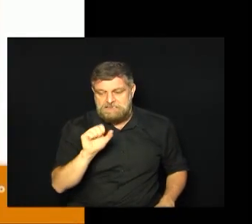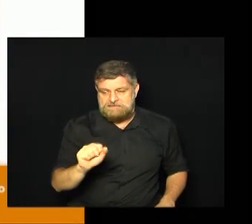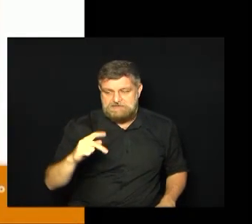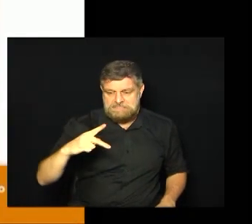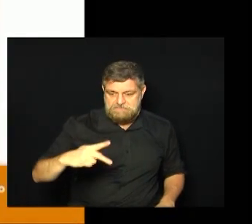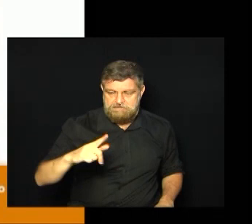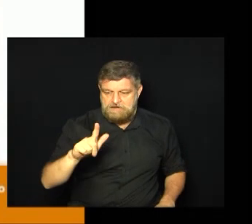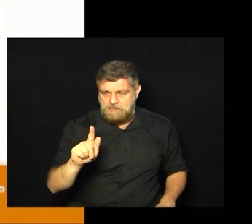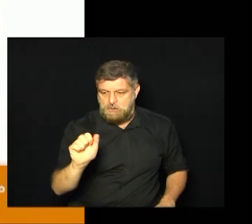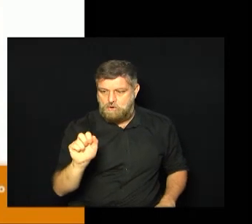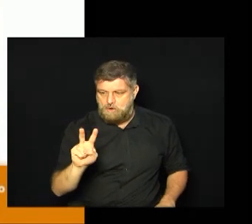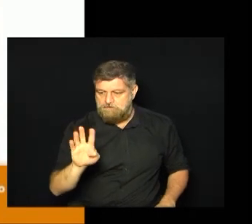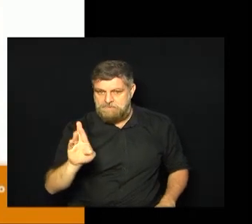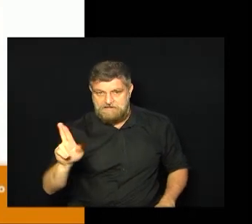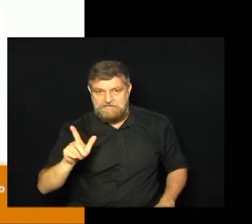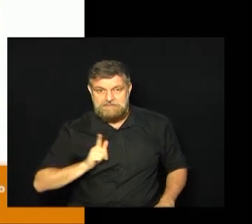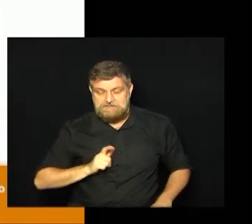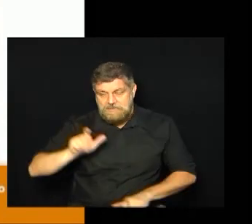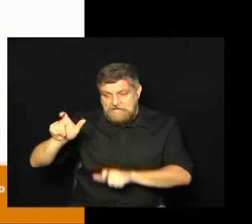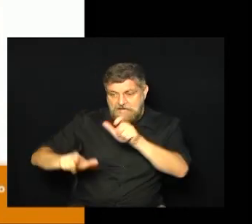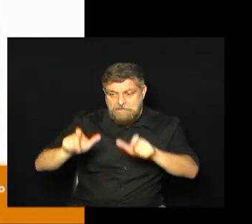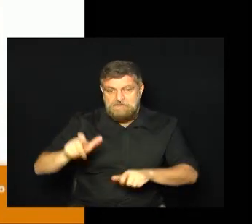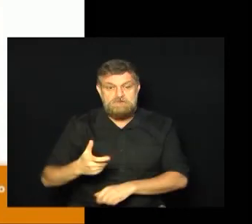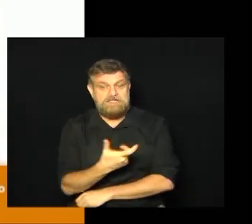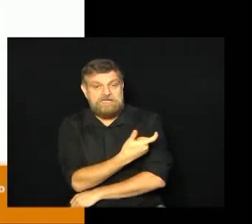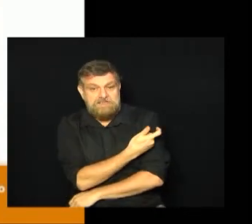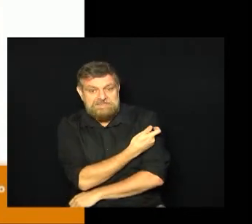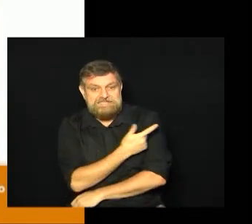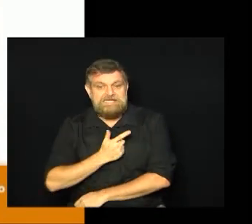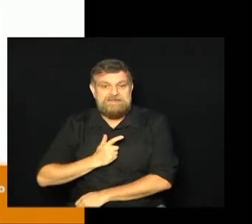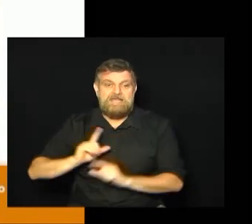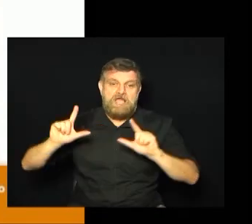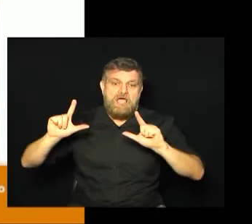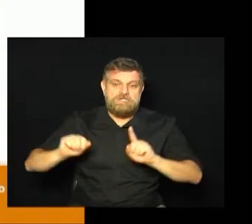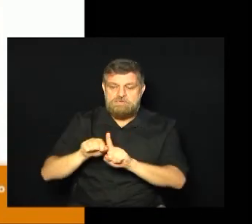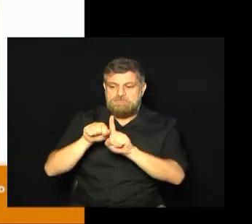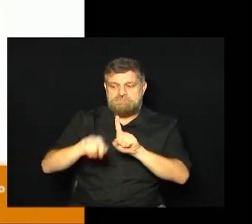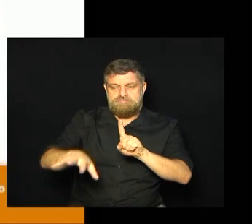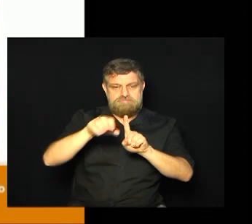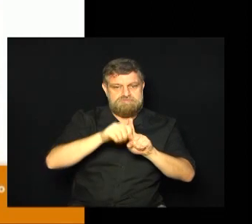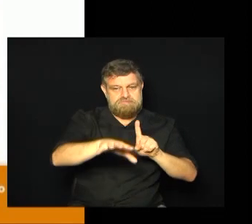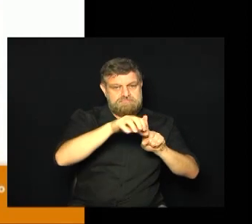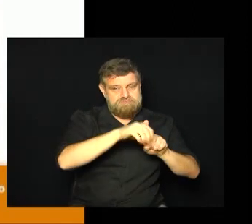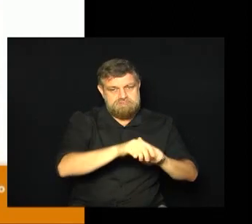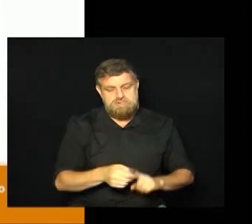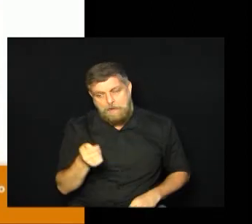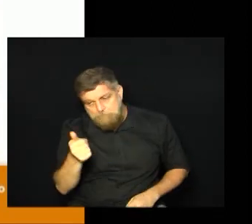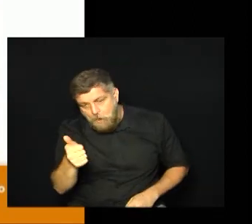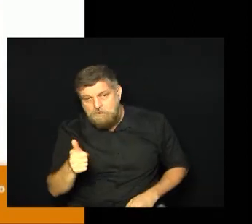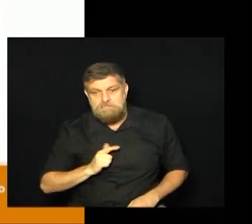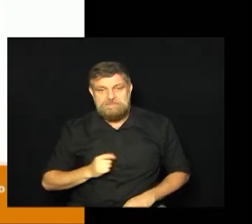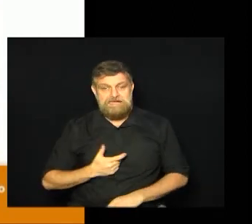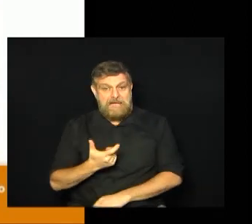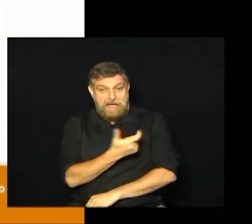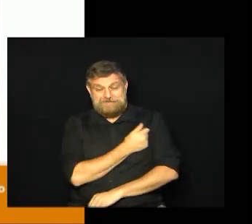vacina.campinas.sp.gov.br, olha só, pessoas vacinadas têm menos chance de transmitir o vírus para outras pessoas. Não tomar